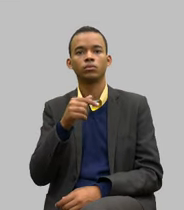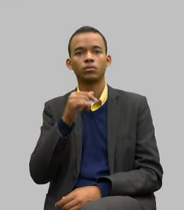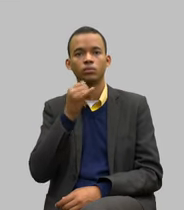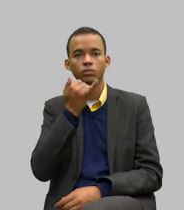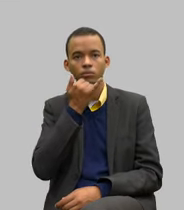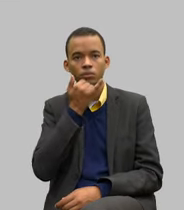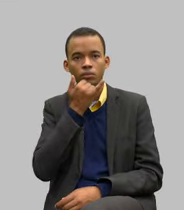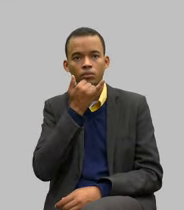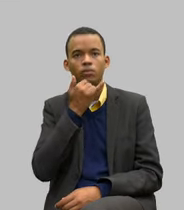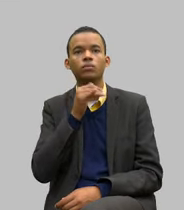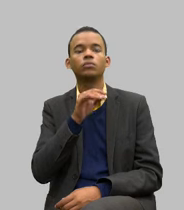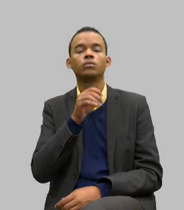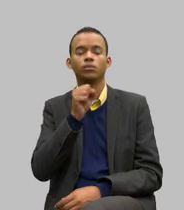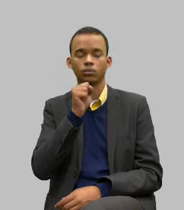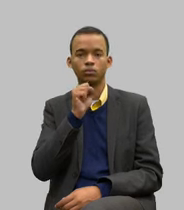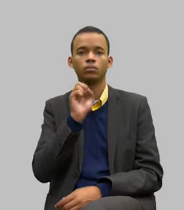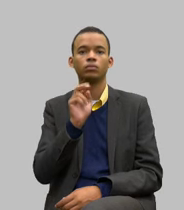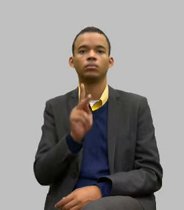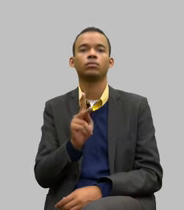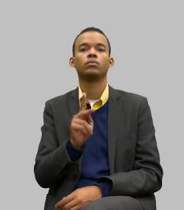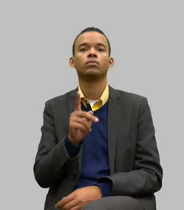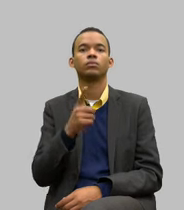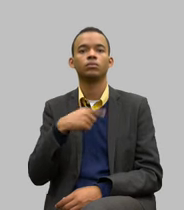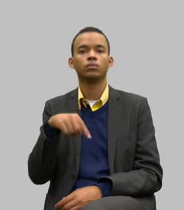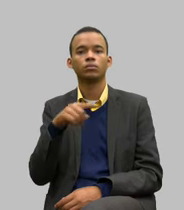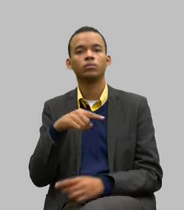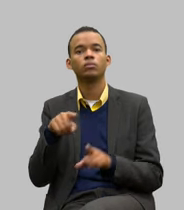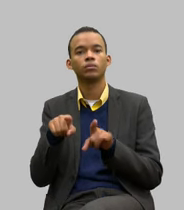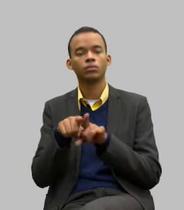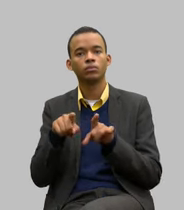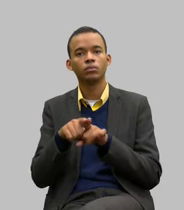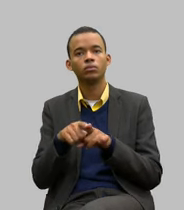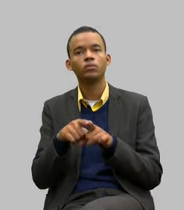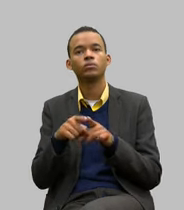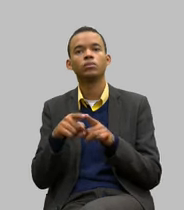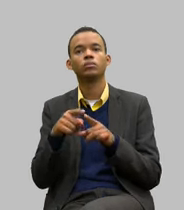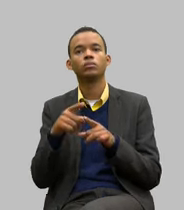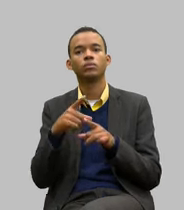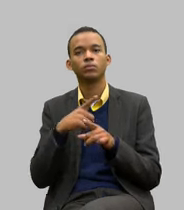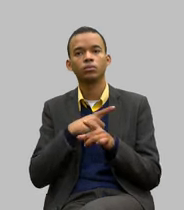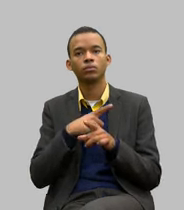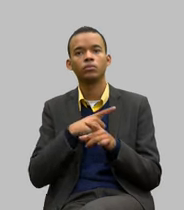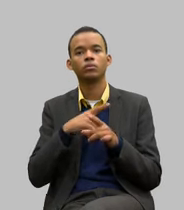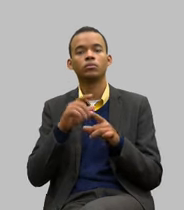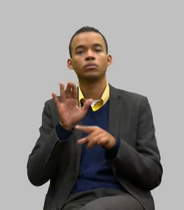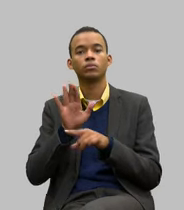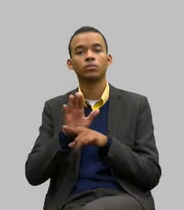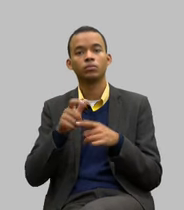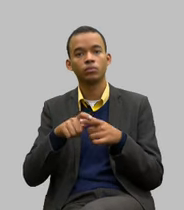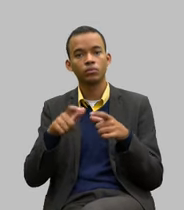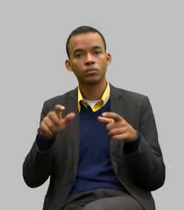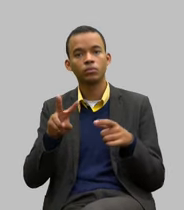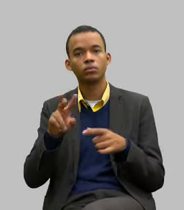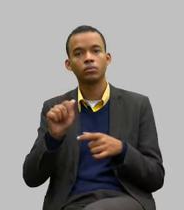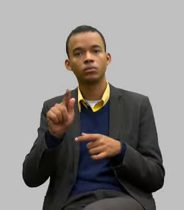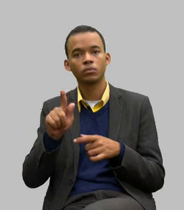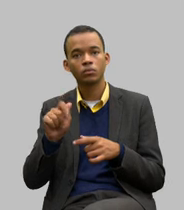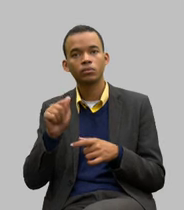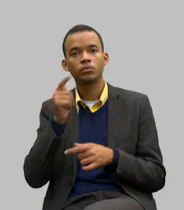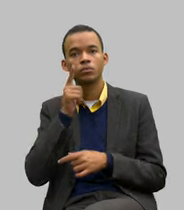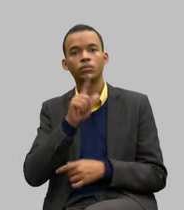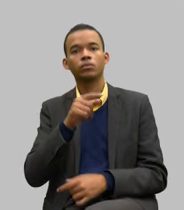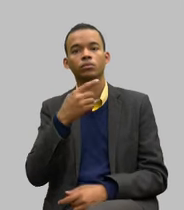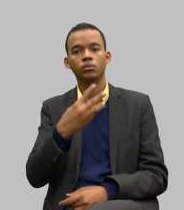estendemos assim OK estendemos Deputado Esse concurso para conseguimos ampliar o número de vagas ofertadas para